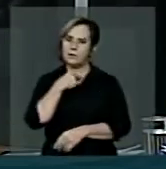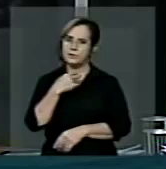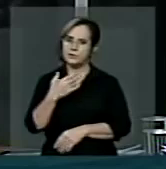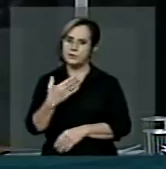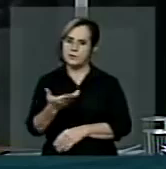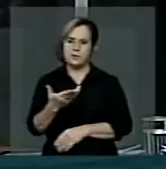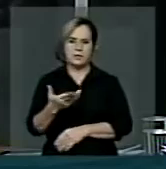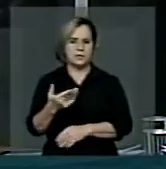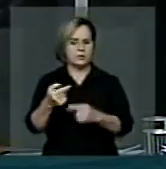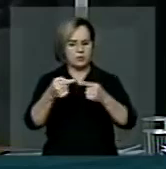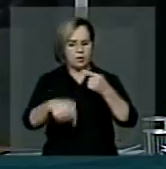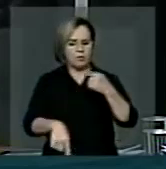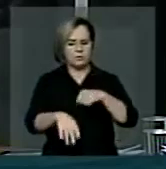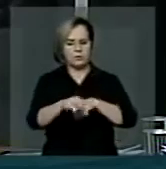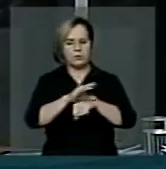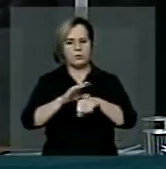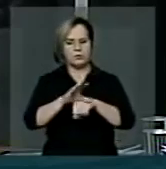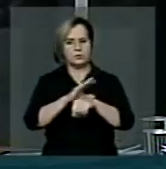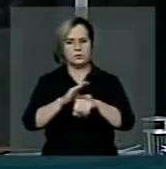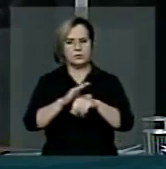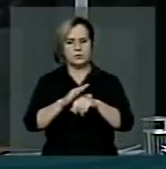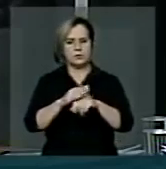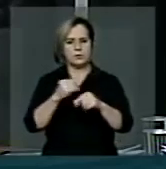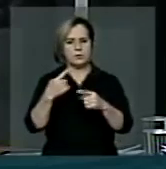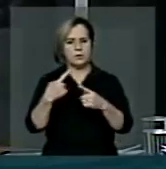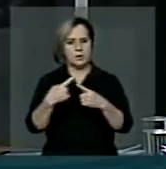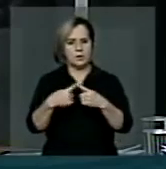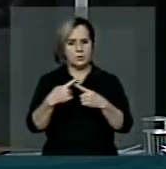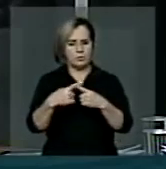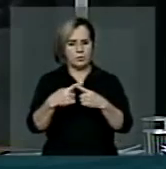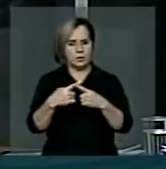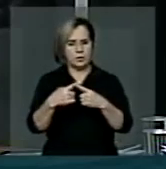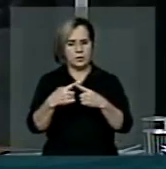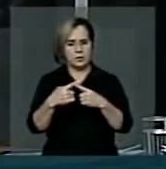rigorosamente inconstitucional, porque a